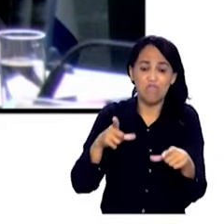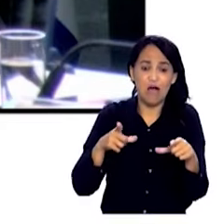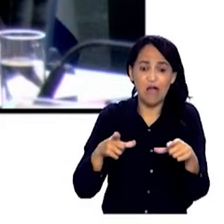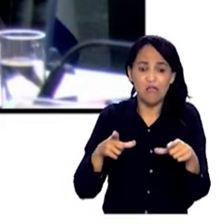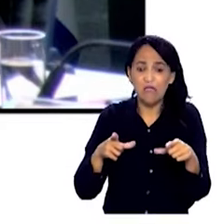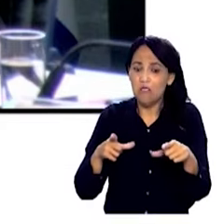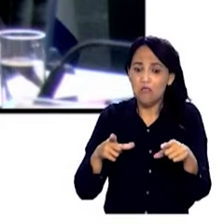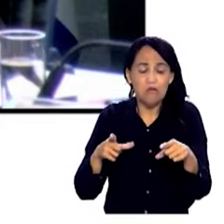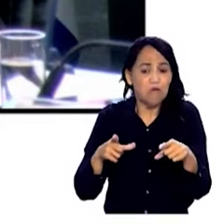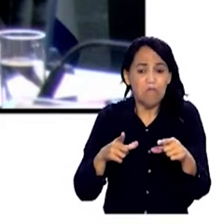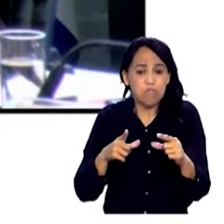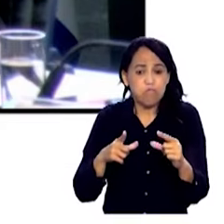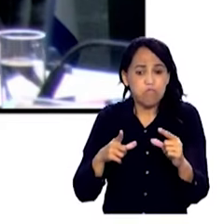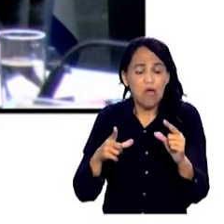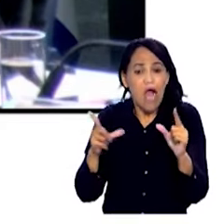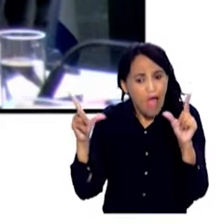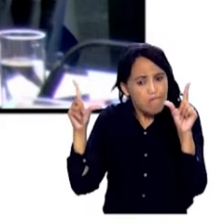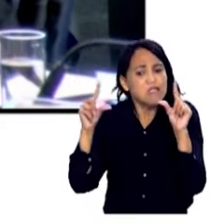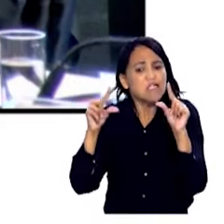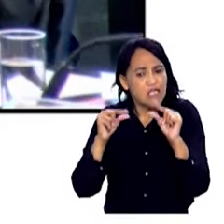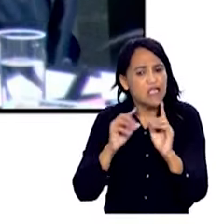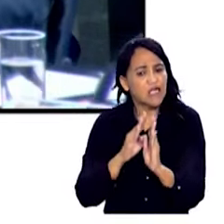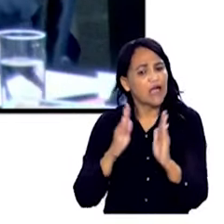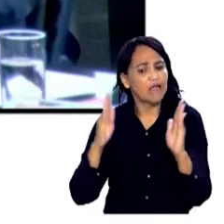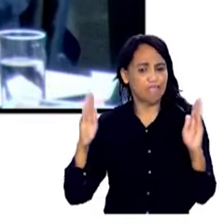reflitasobre pela atenção